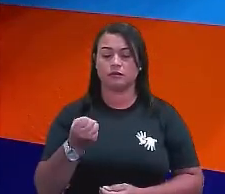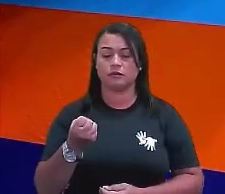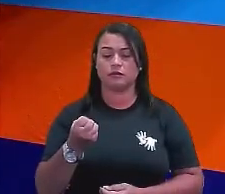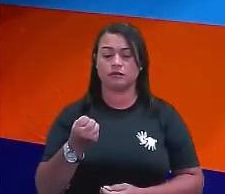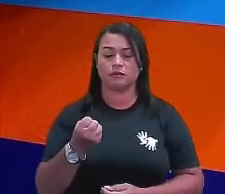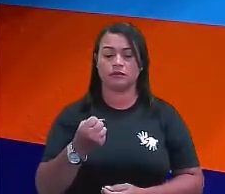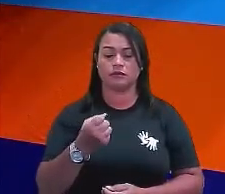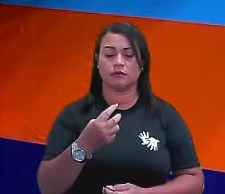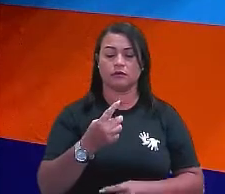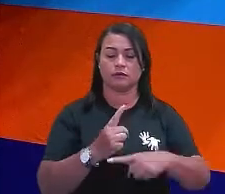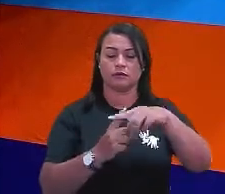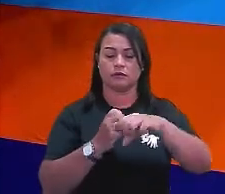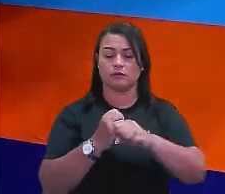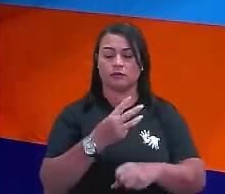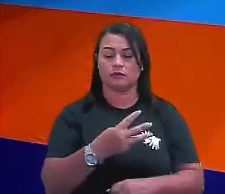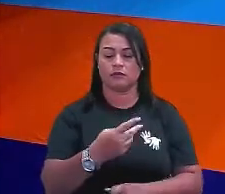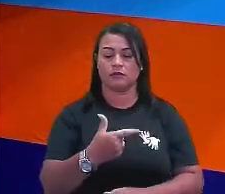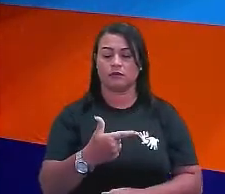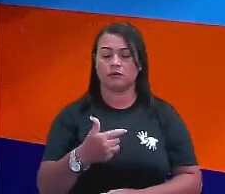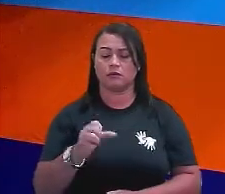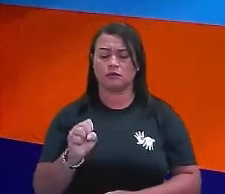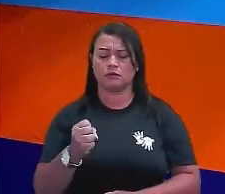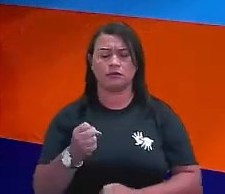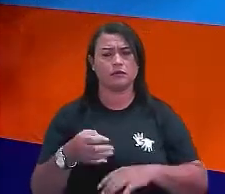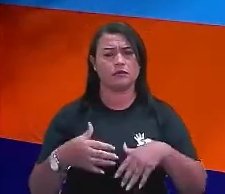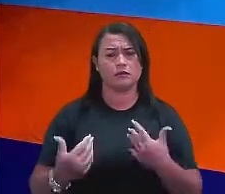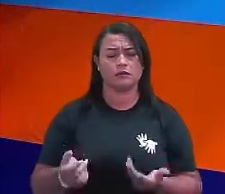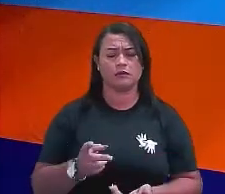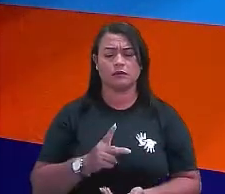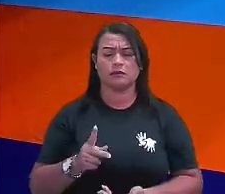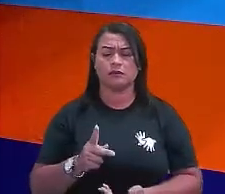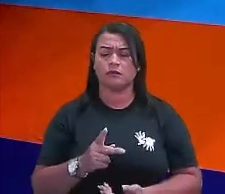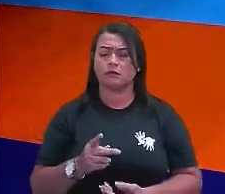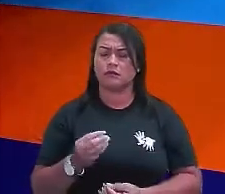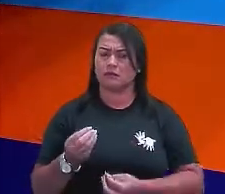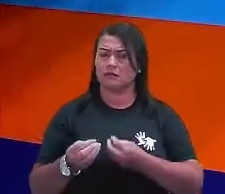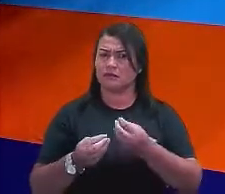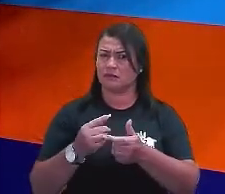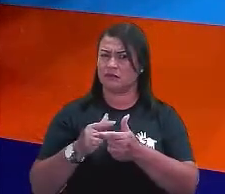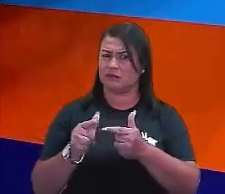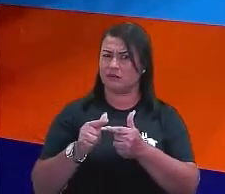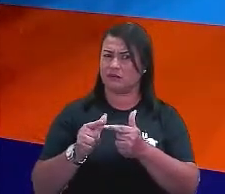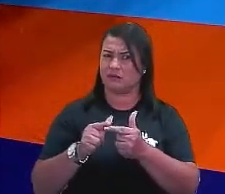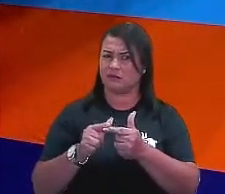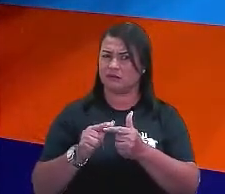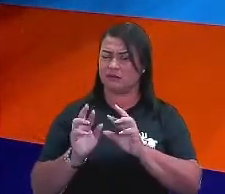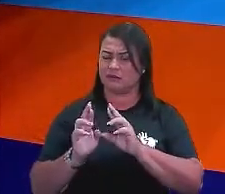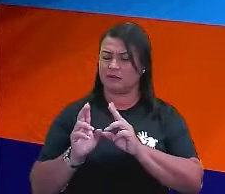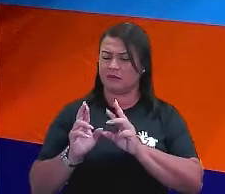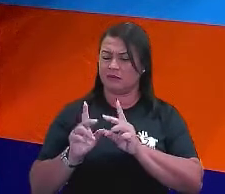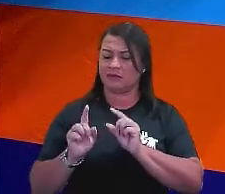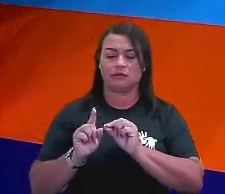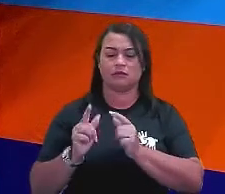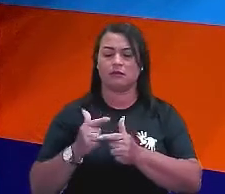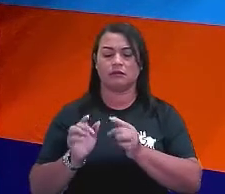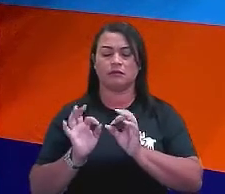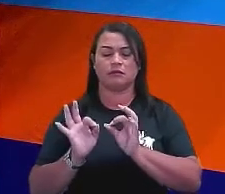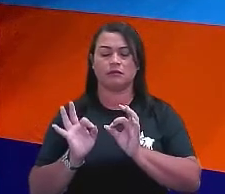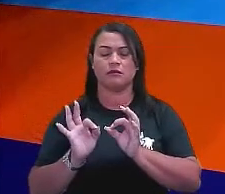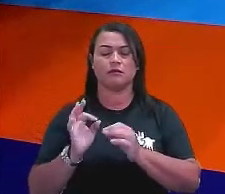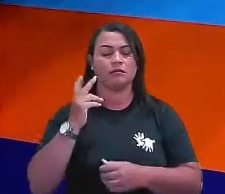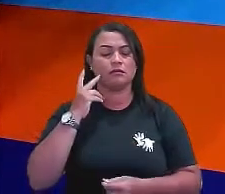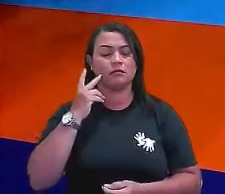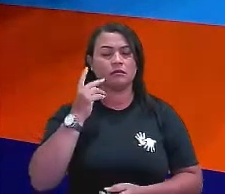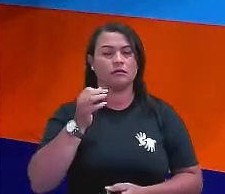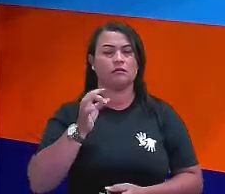mais 328. Ah, professora, mas aí não vai dar problema? Não, não vai dar problema não, tá? O número menor